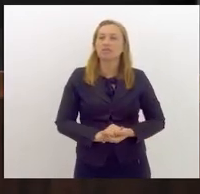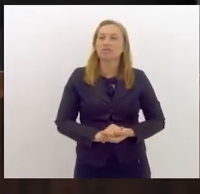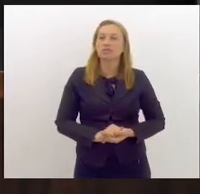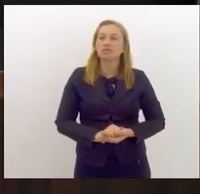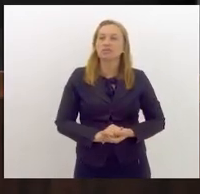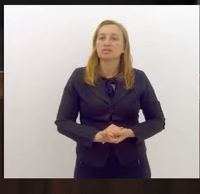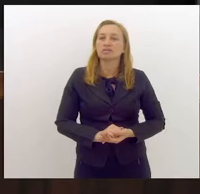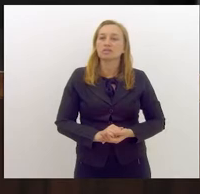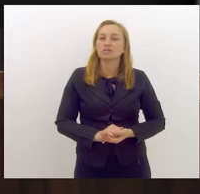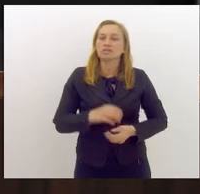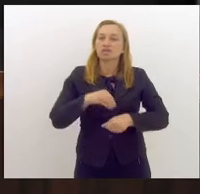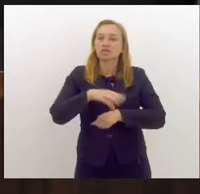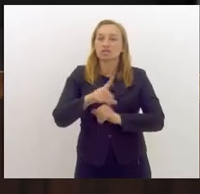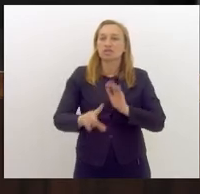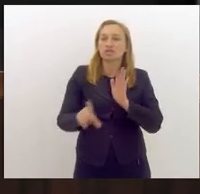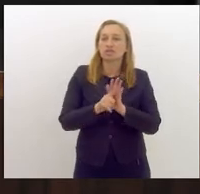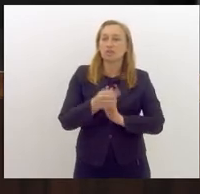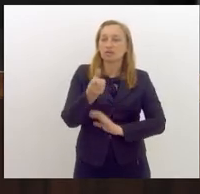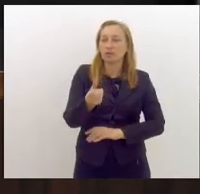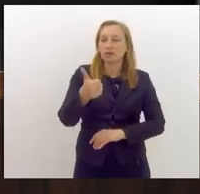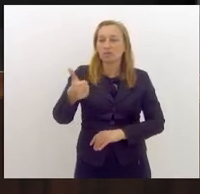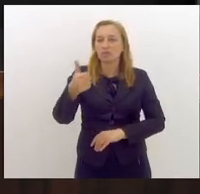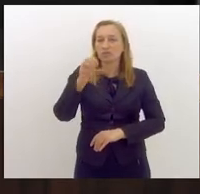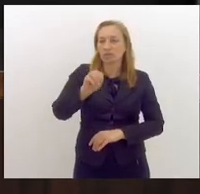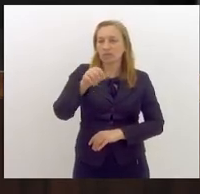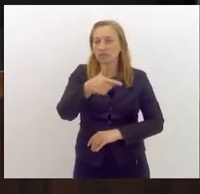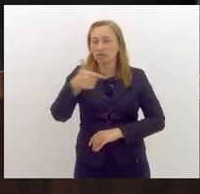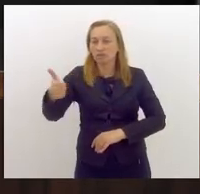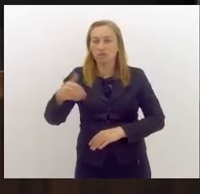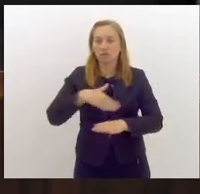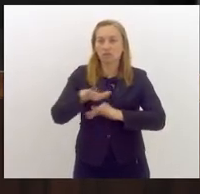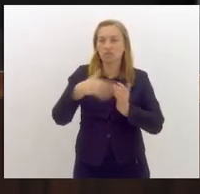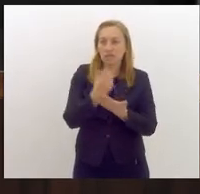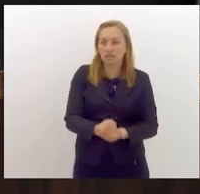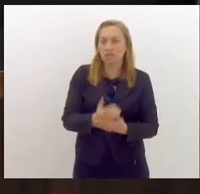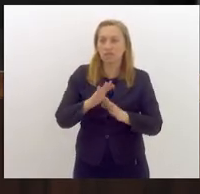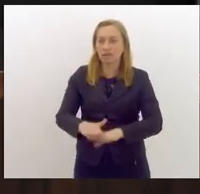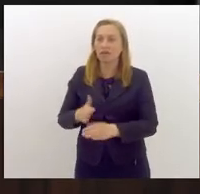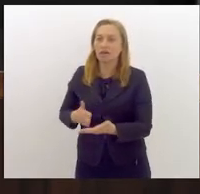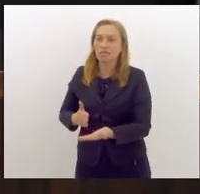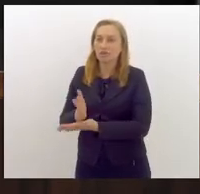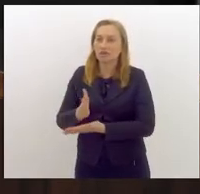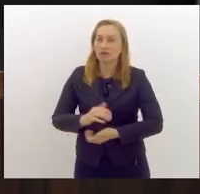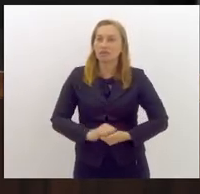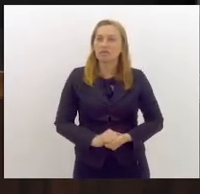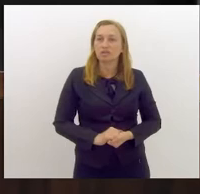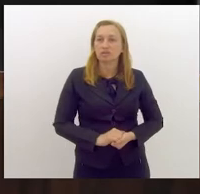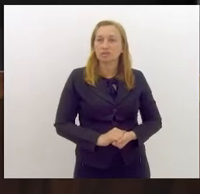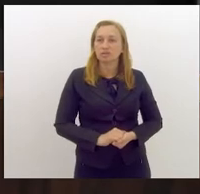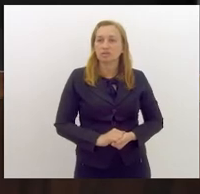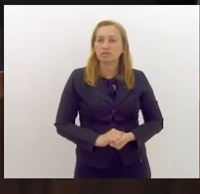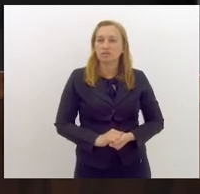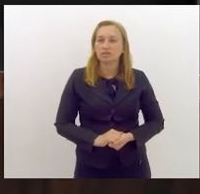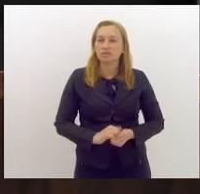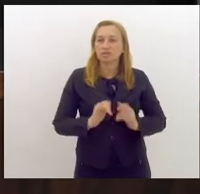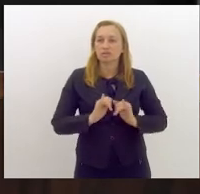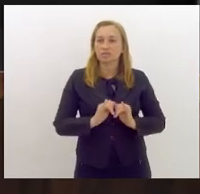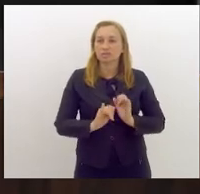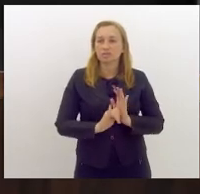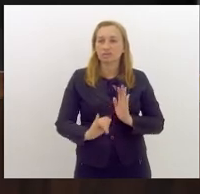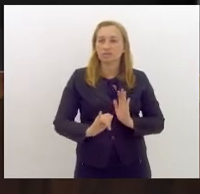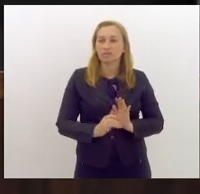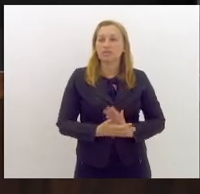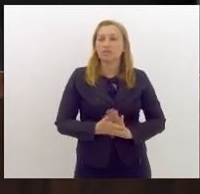em votação indicação Legislativa 610 de 22 se eu acho que aprovam permaneça Como estão aprovado vai a publicação